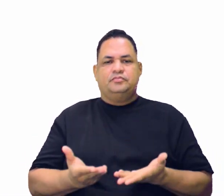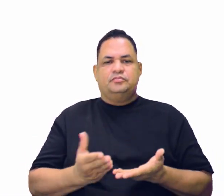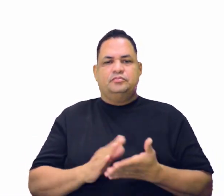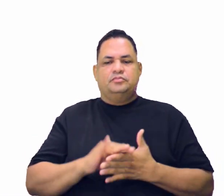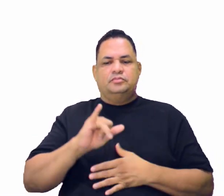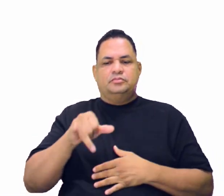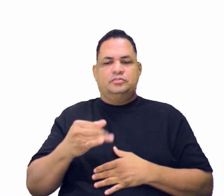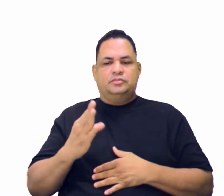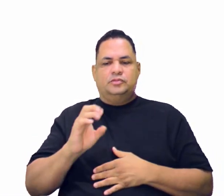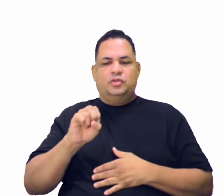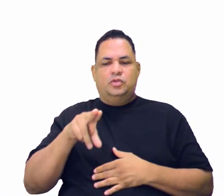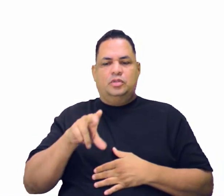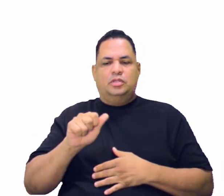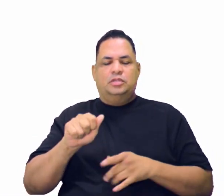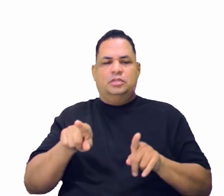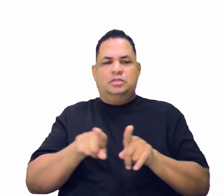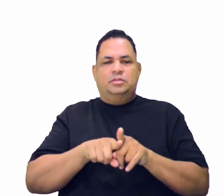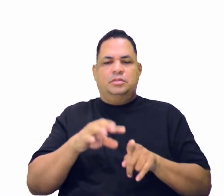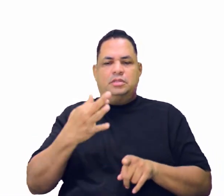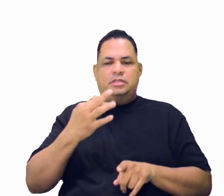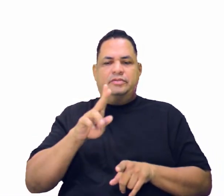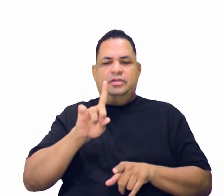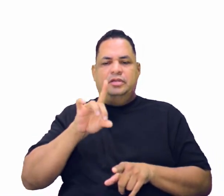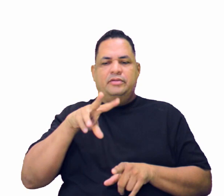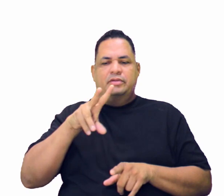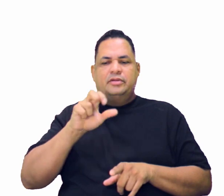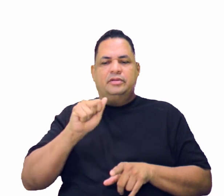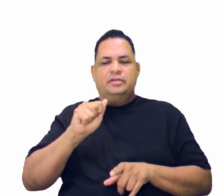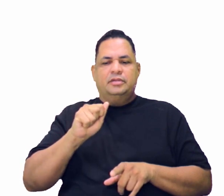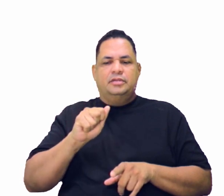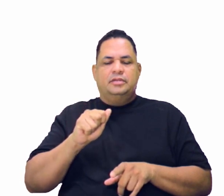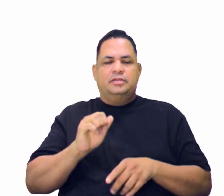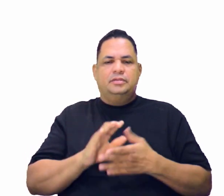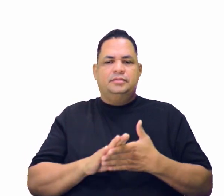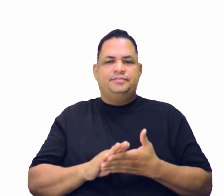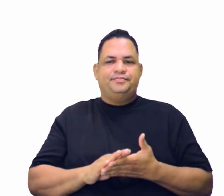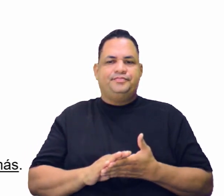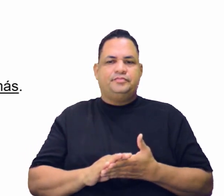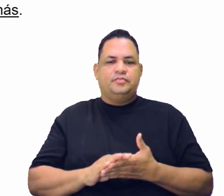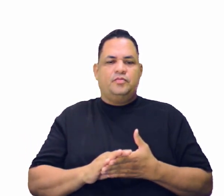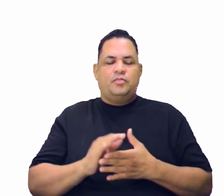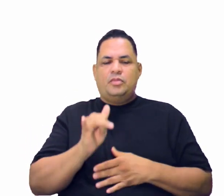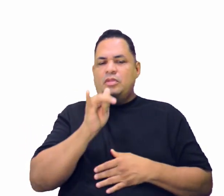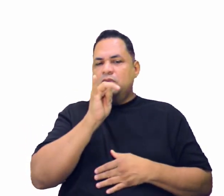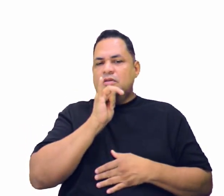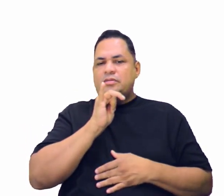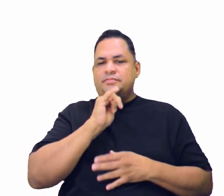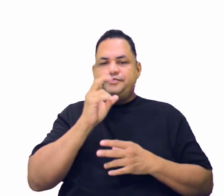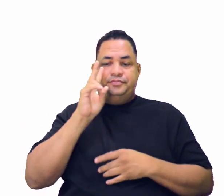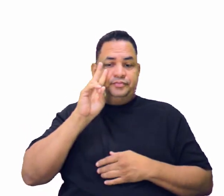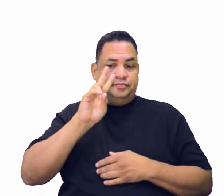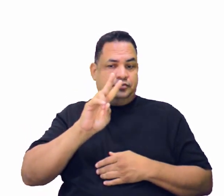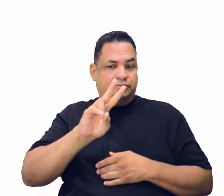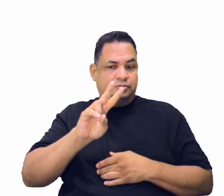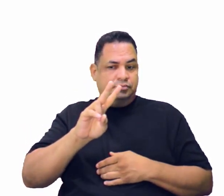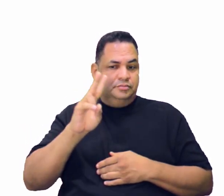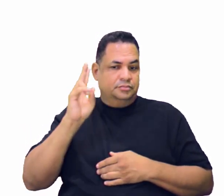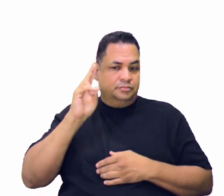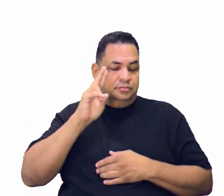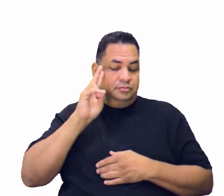de Joana e Flávia. Ok? Vamos aqui ao exemplo para você visualizar,